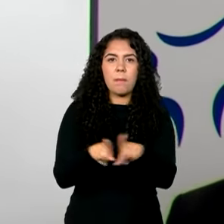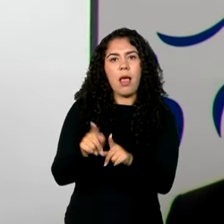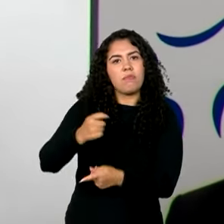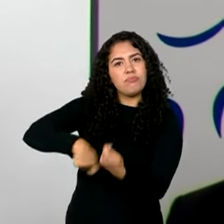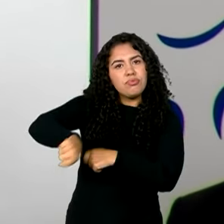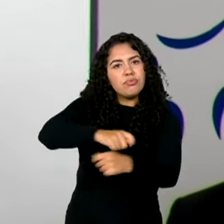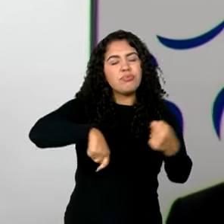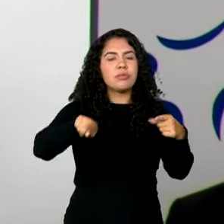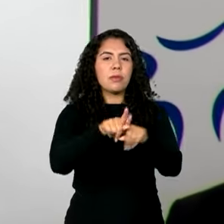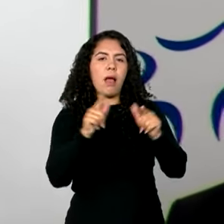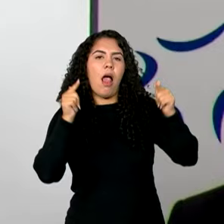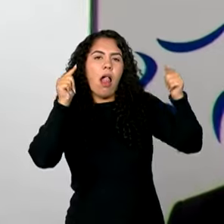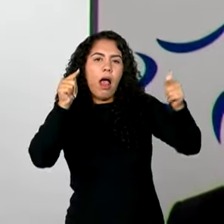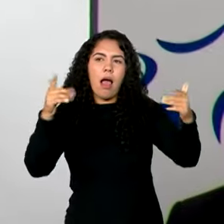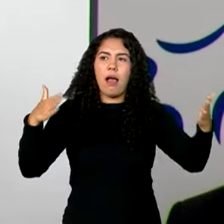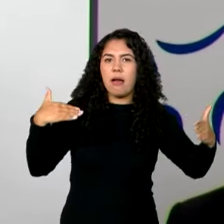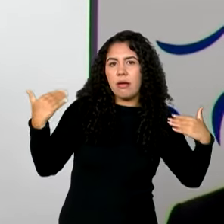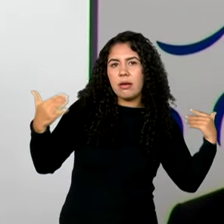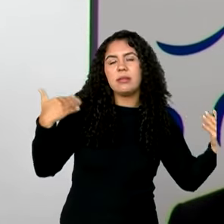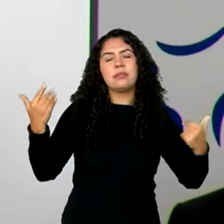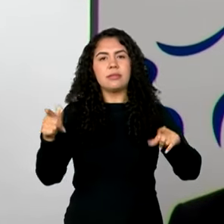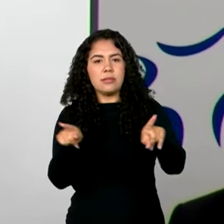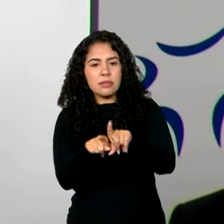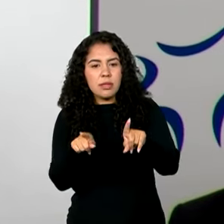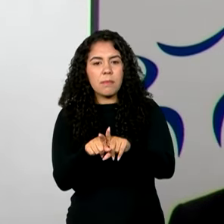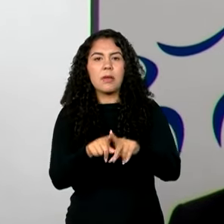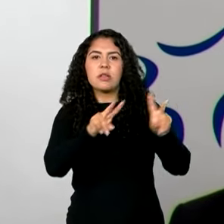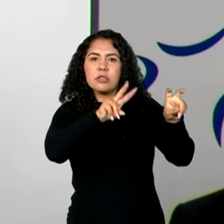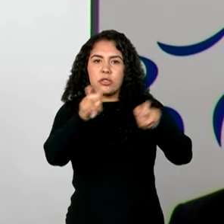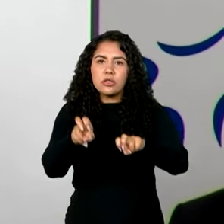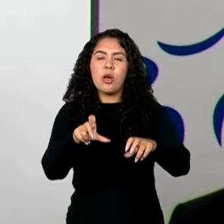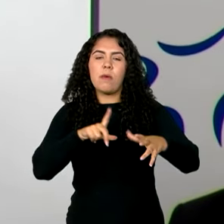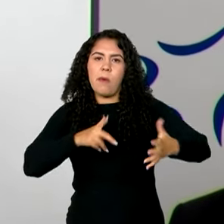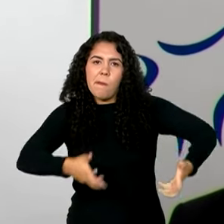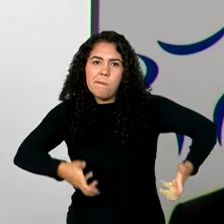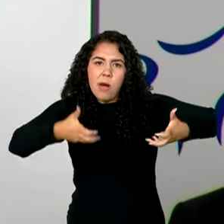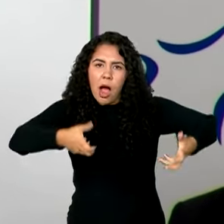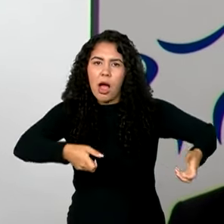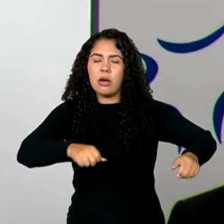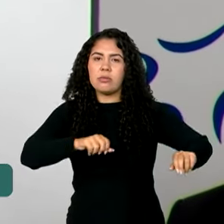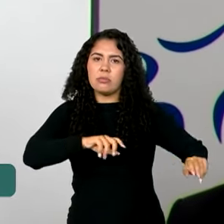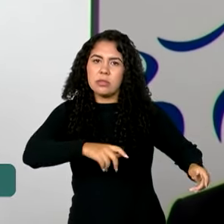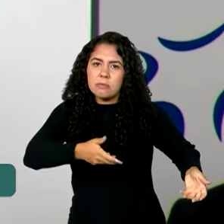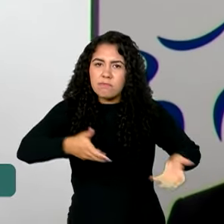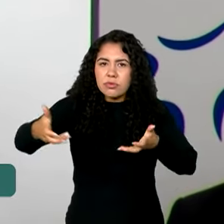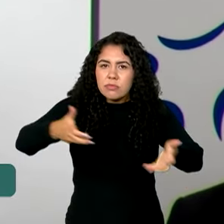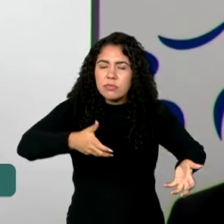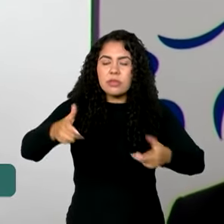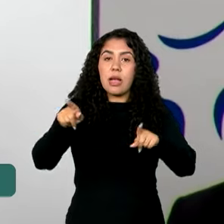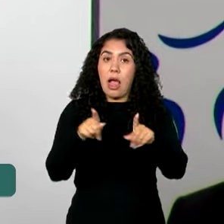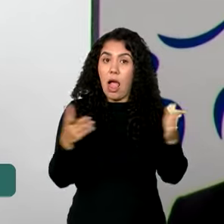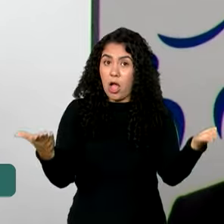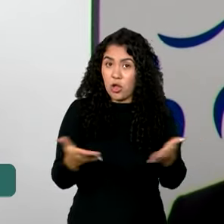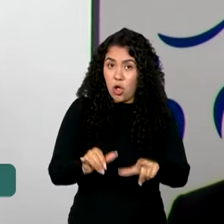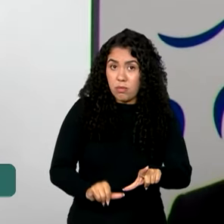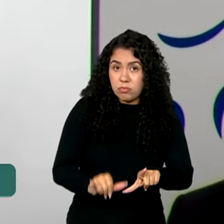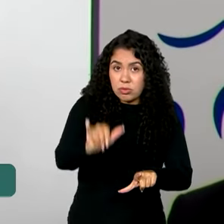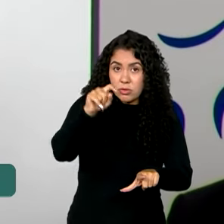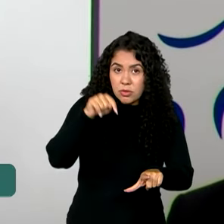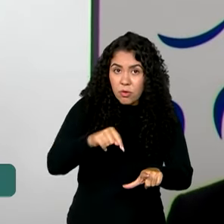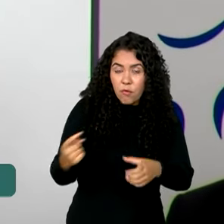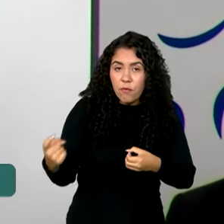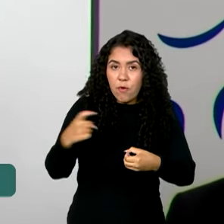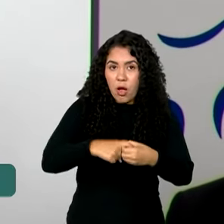turismo de lazer, para o escoamento do transporte de cargas, e com a retomada do aeroporto, nesses